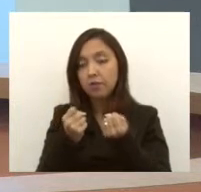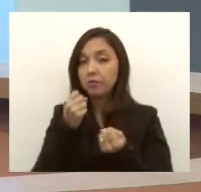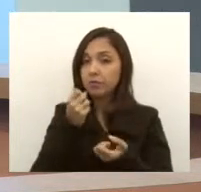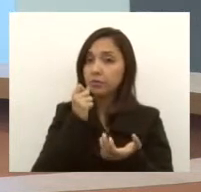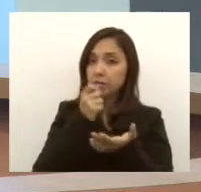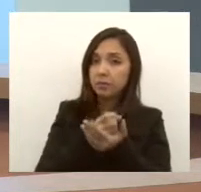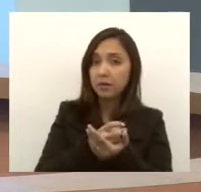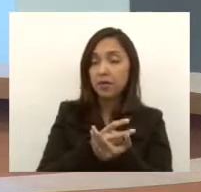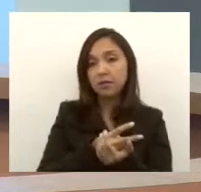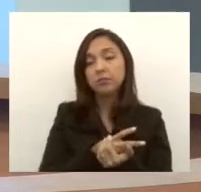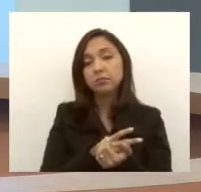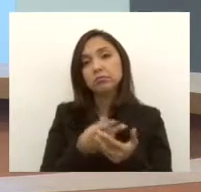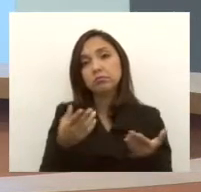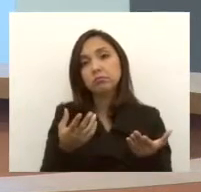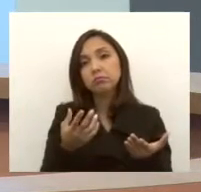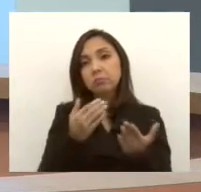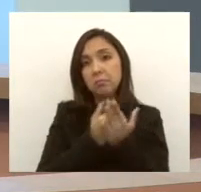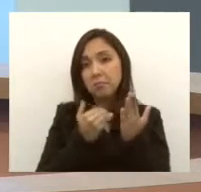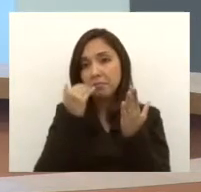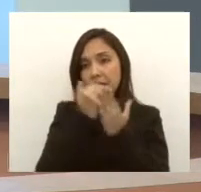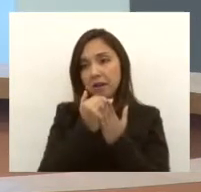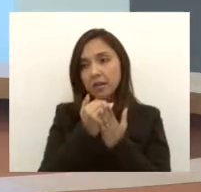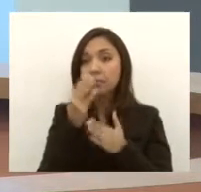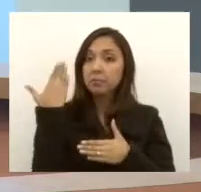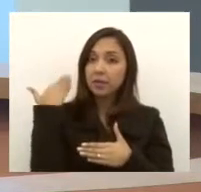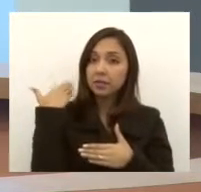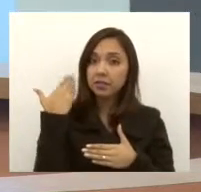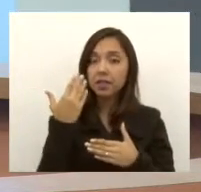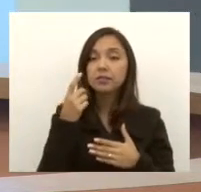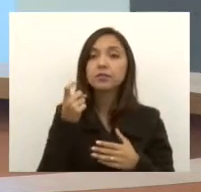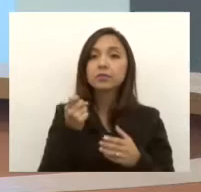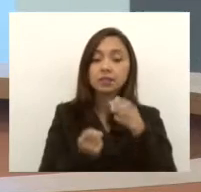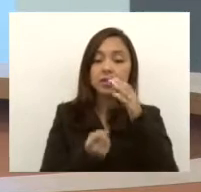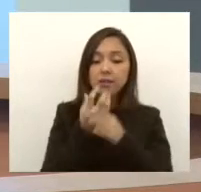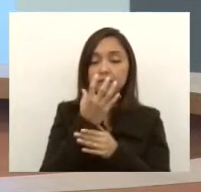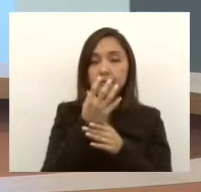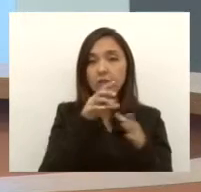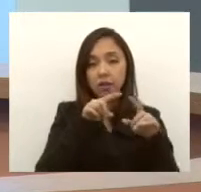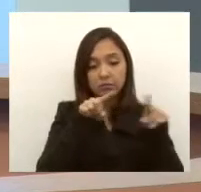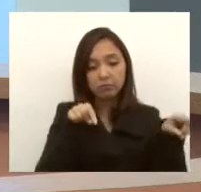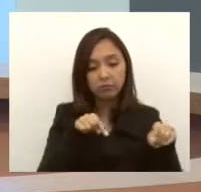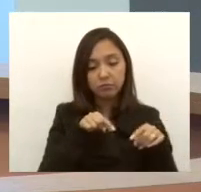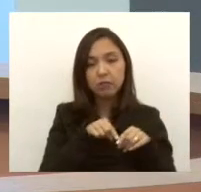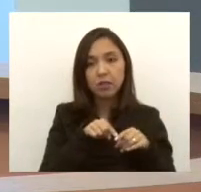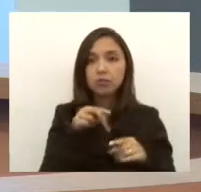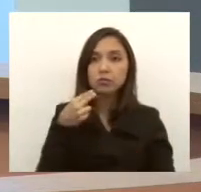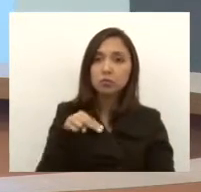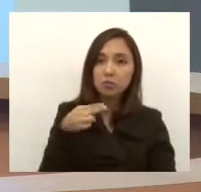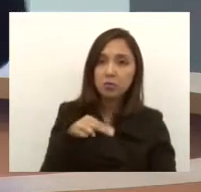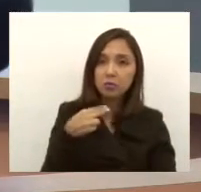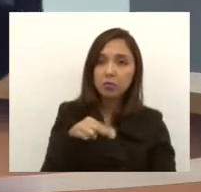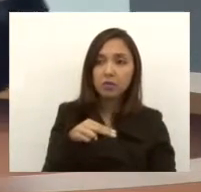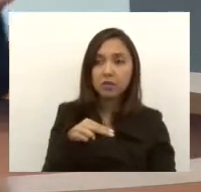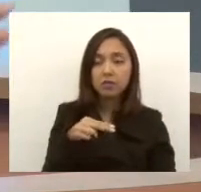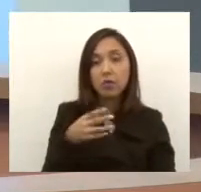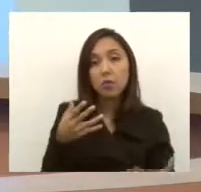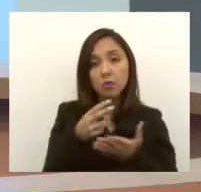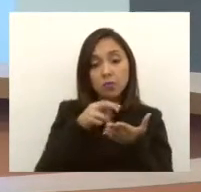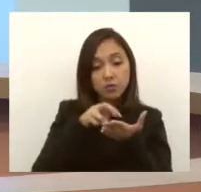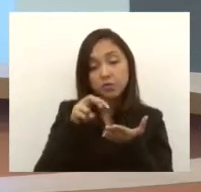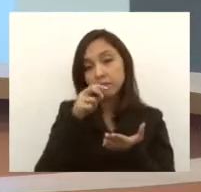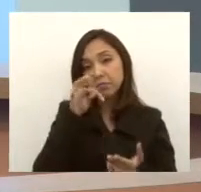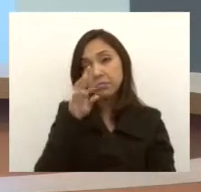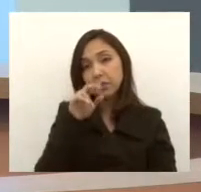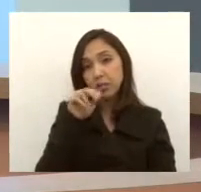2/12. Antigamente, você abriu um consultório dentário em novembro, você pagava o tributo do ano